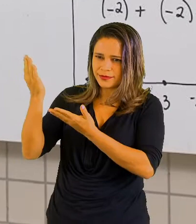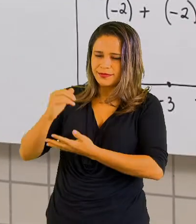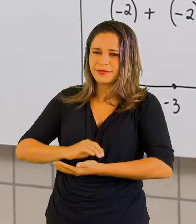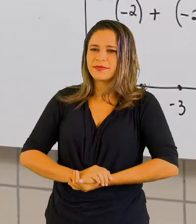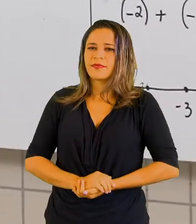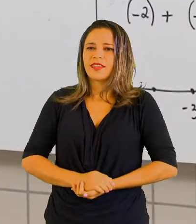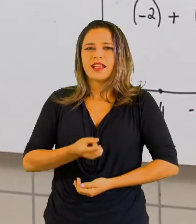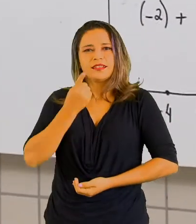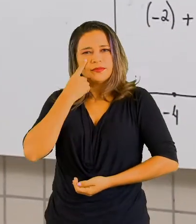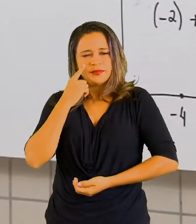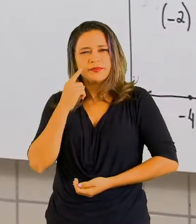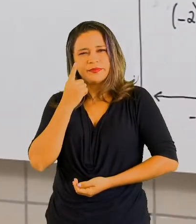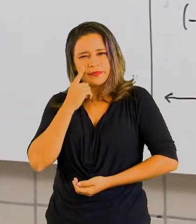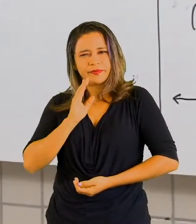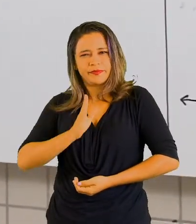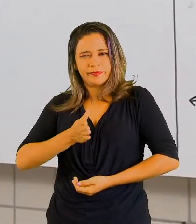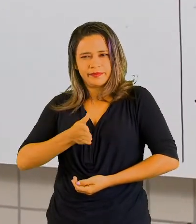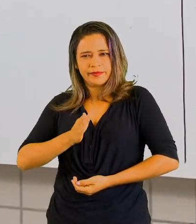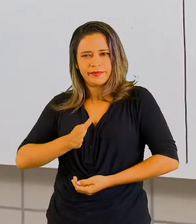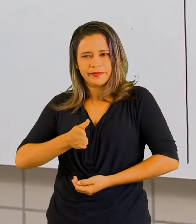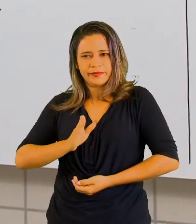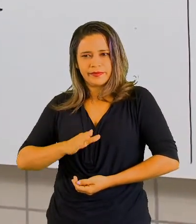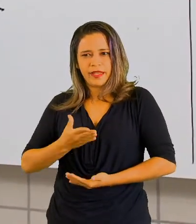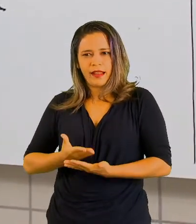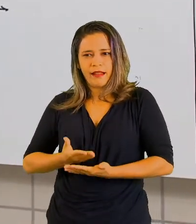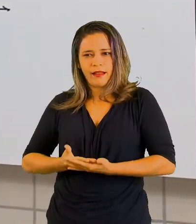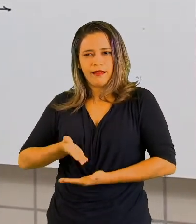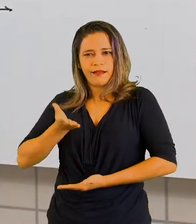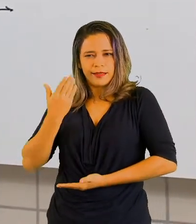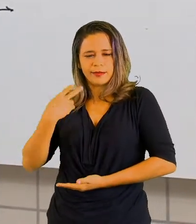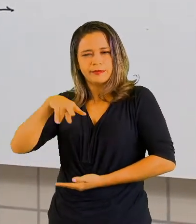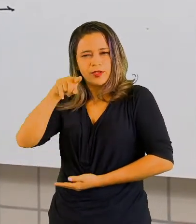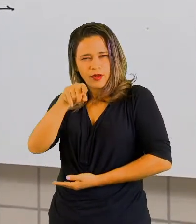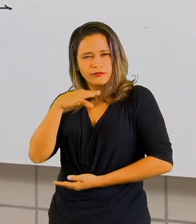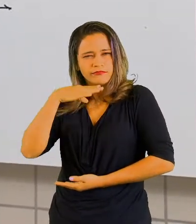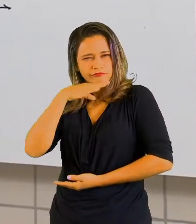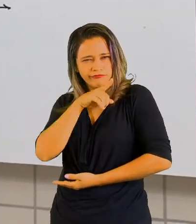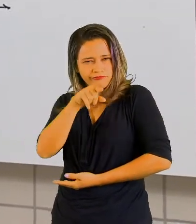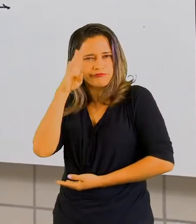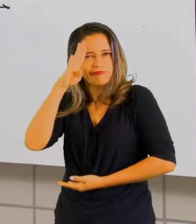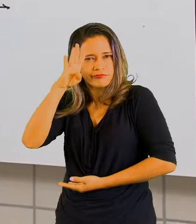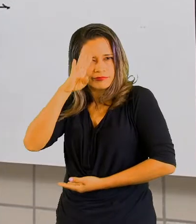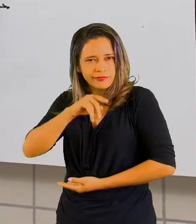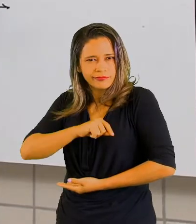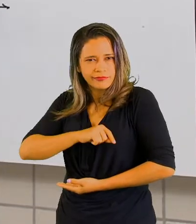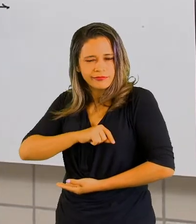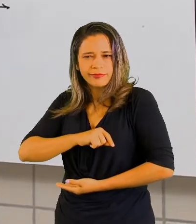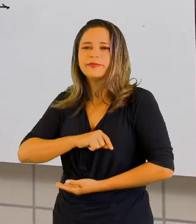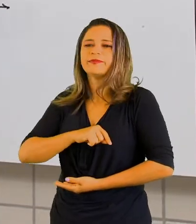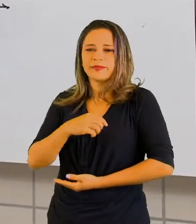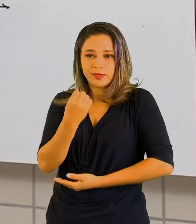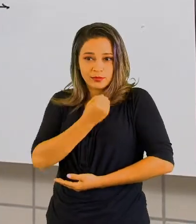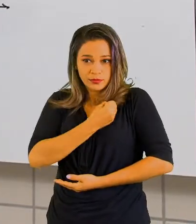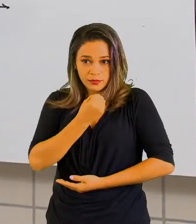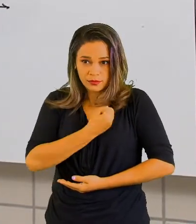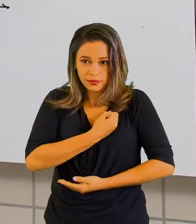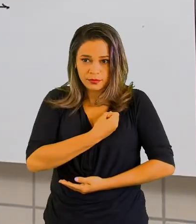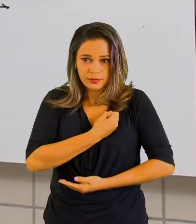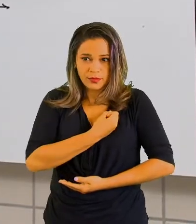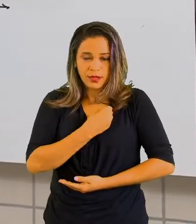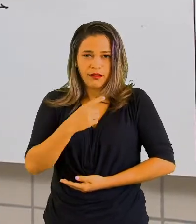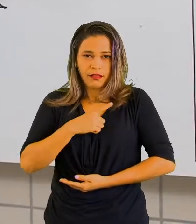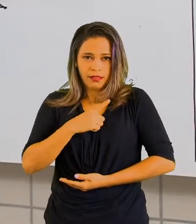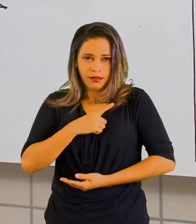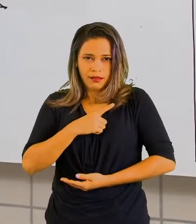Nós vimos, das aulas anteriores, vocês devem se lembrar, que os números que